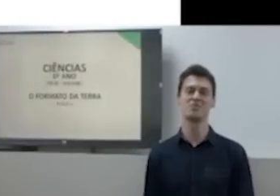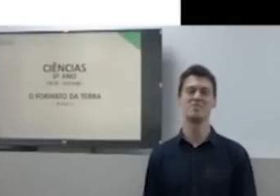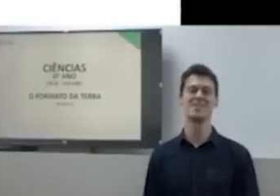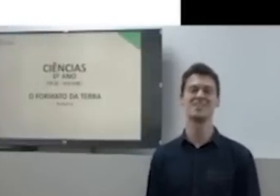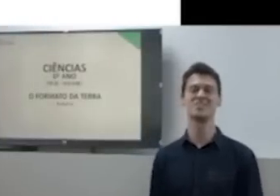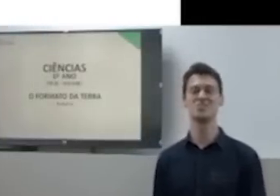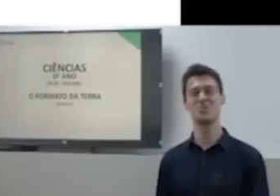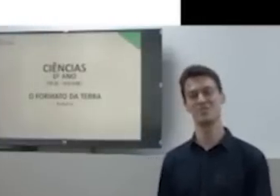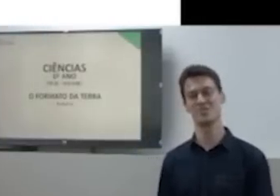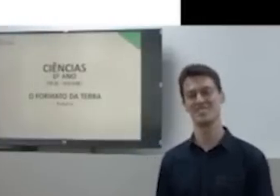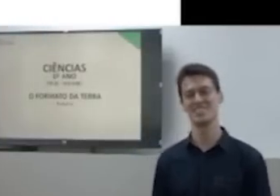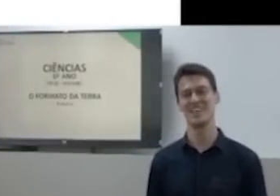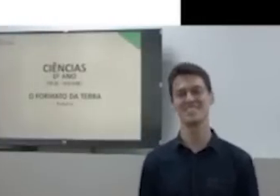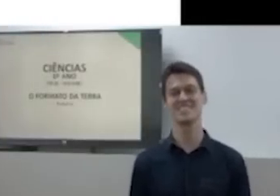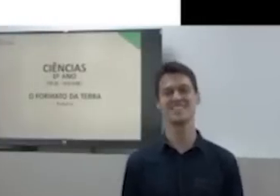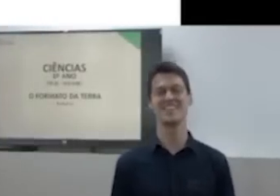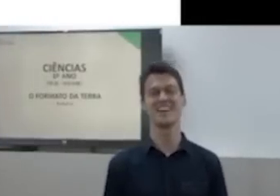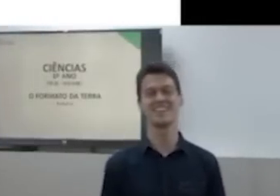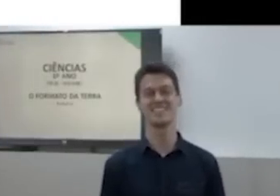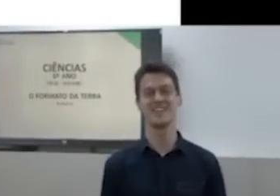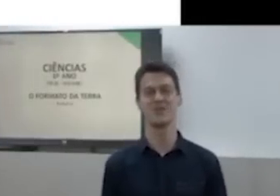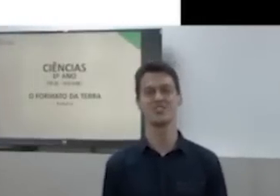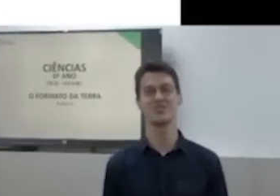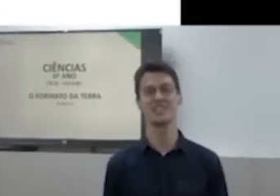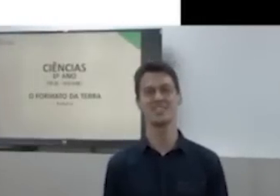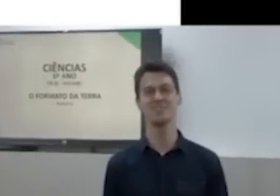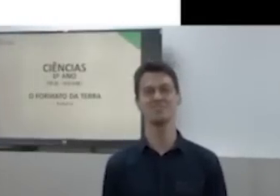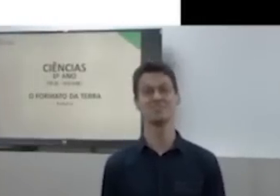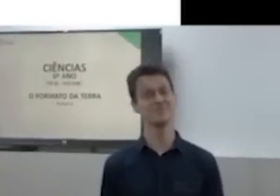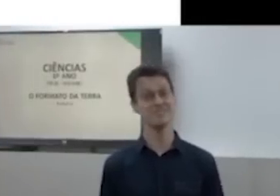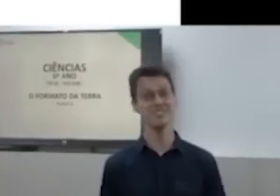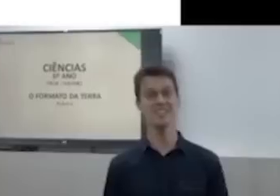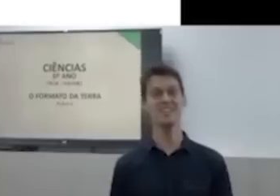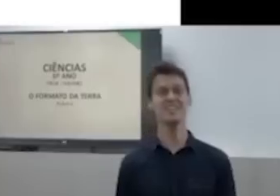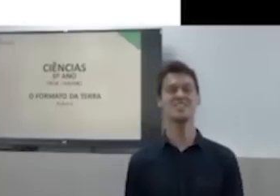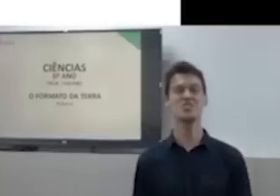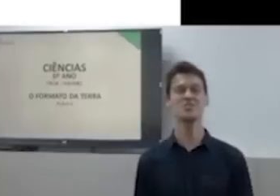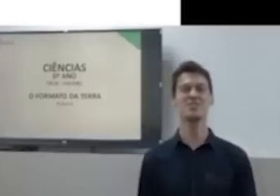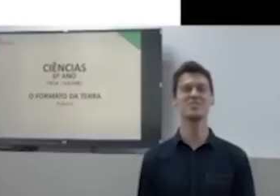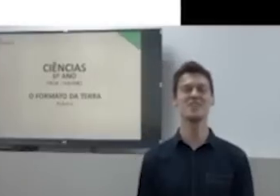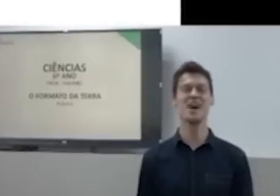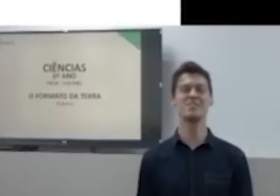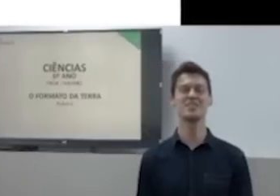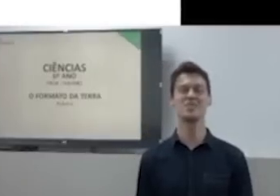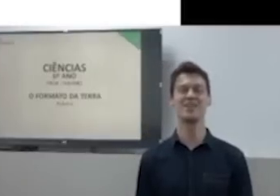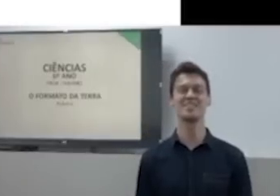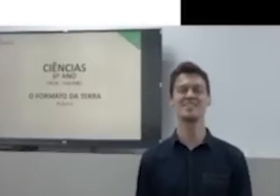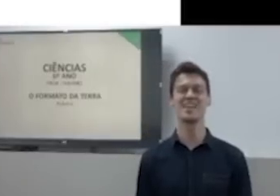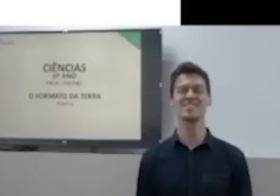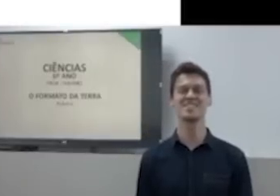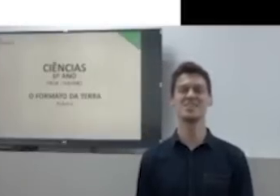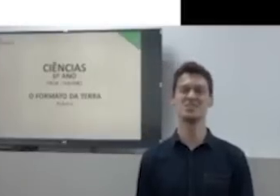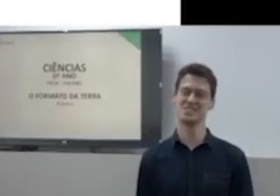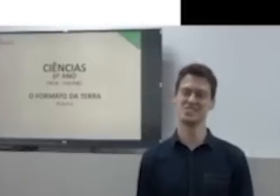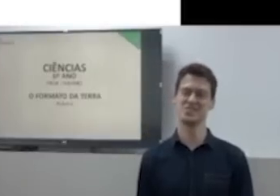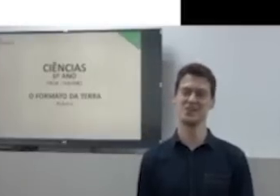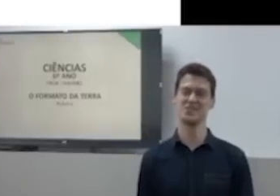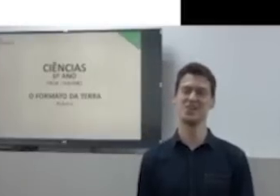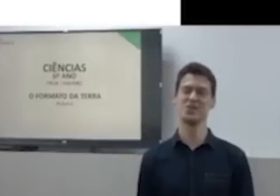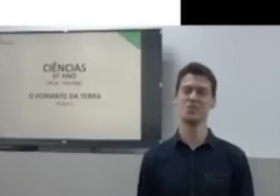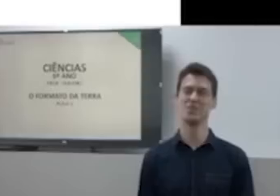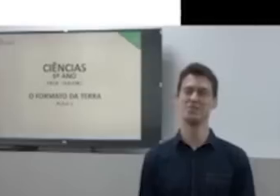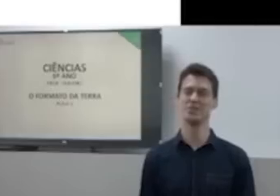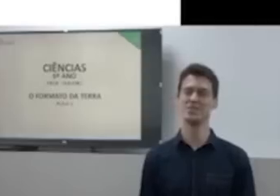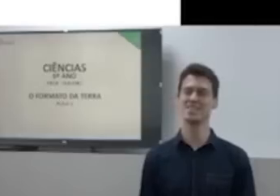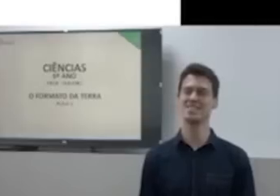vocês, meu nome é Fabiano, eu sou professor de Ciências da Rede Estadual de Educação e sejam bem-vindos a mais uma aula de Ciências do